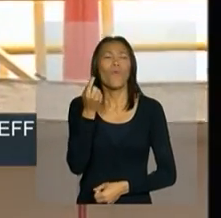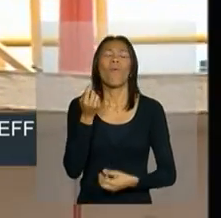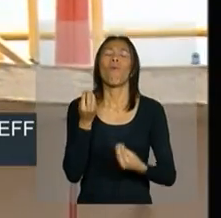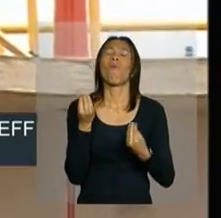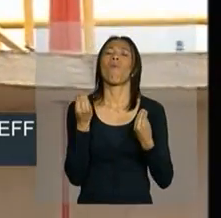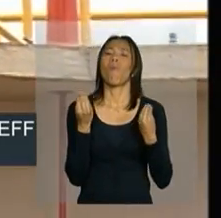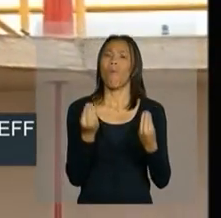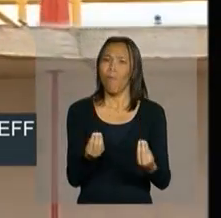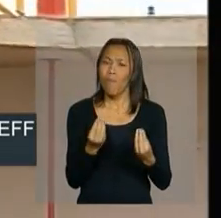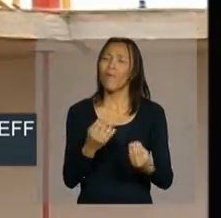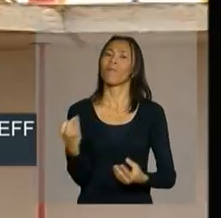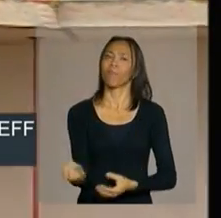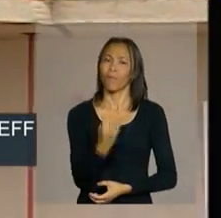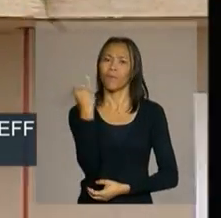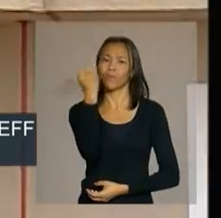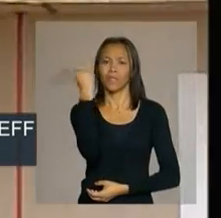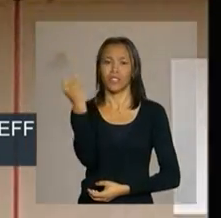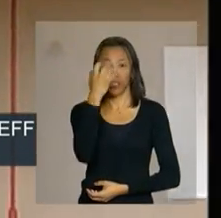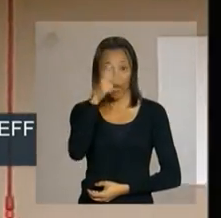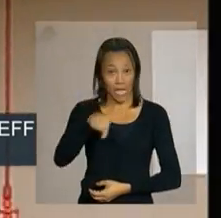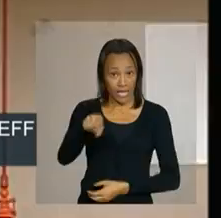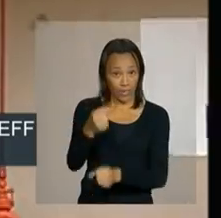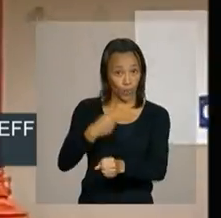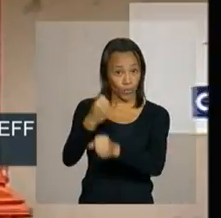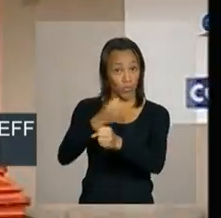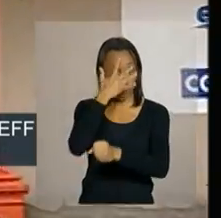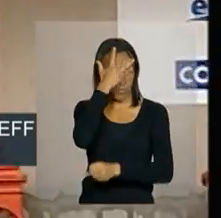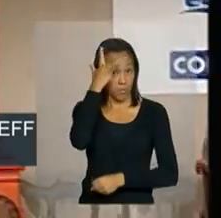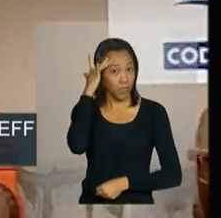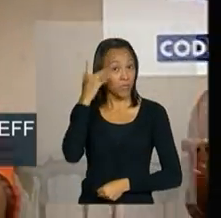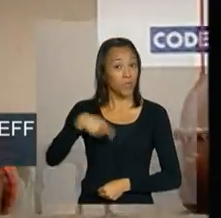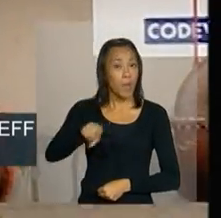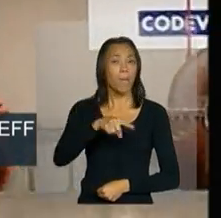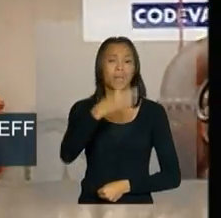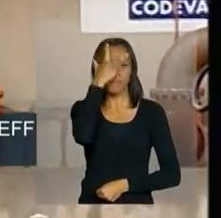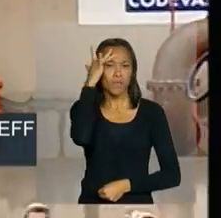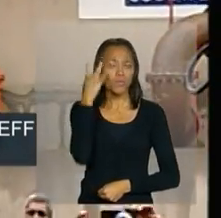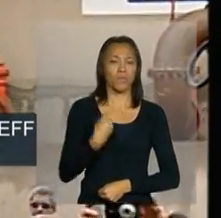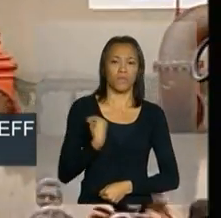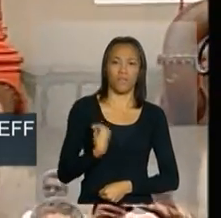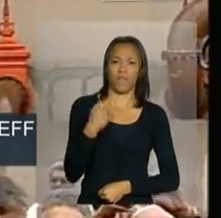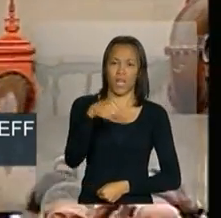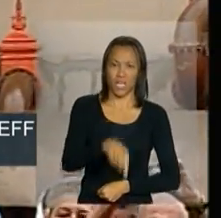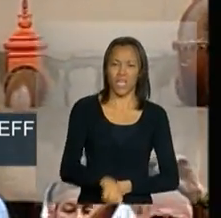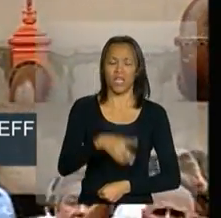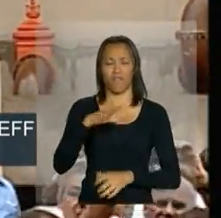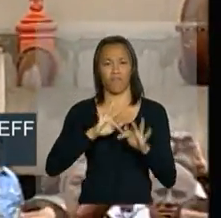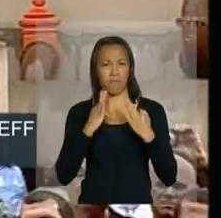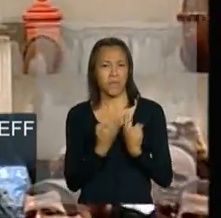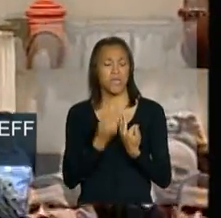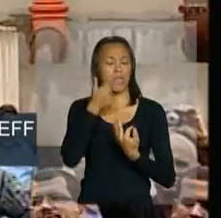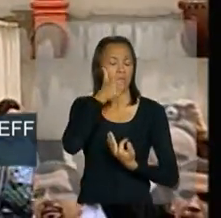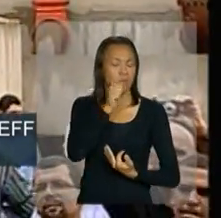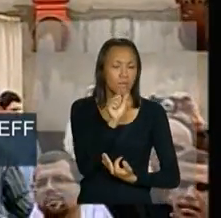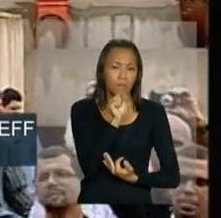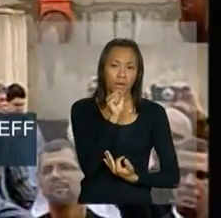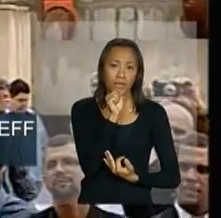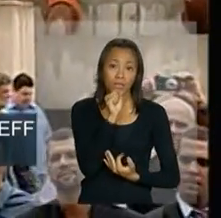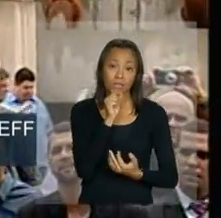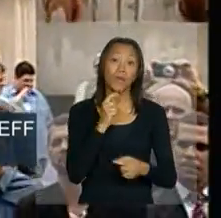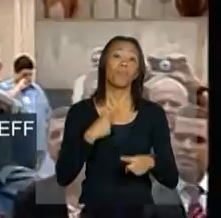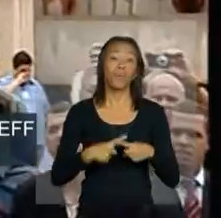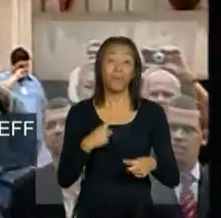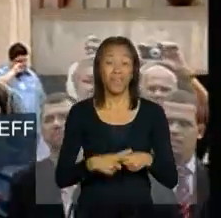importante para as pessoas viverem, para as famílias, para as mães, porque é uma